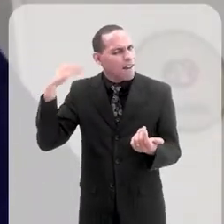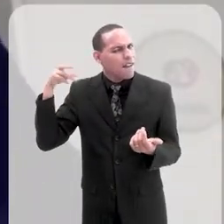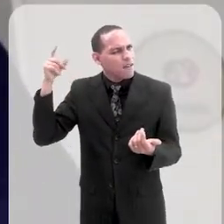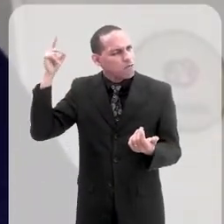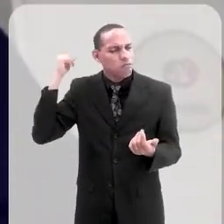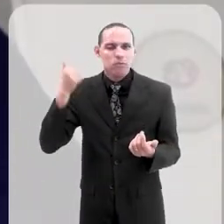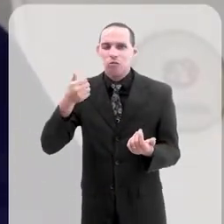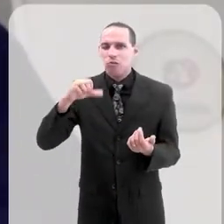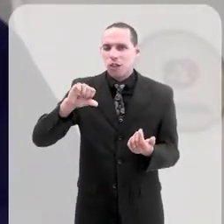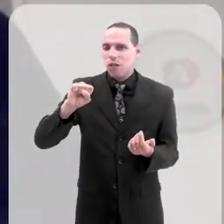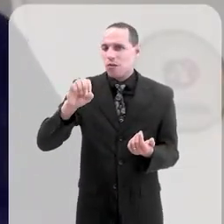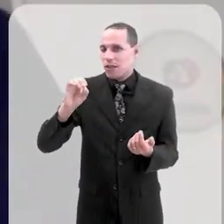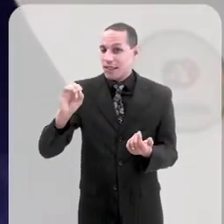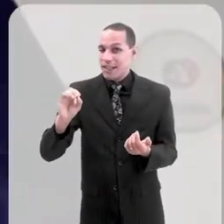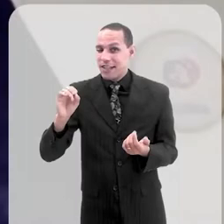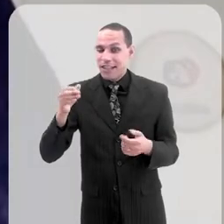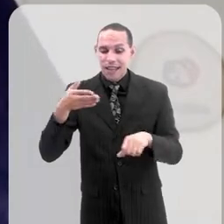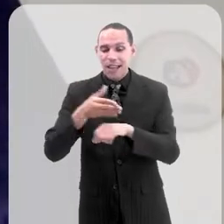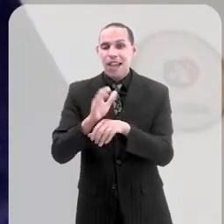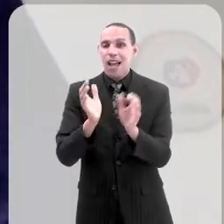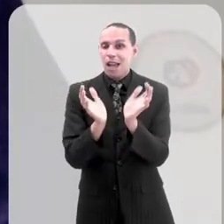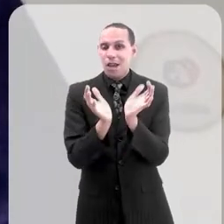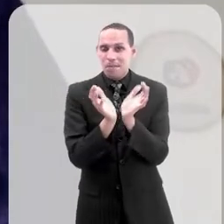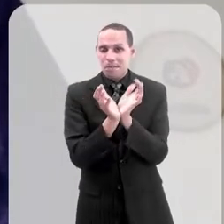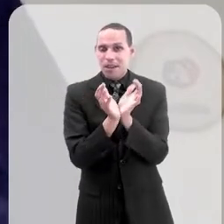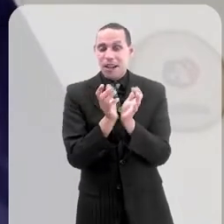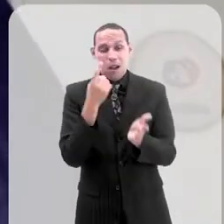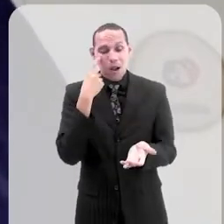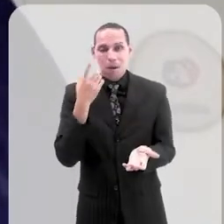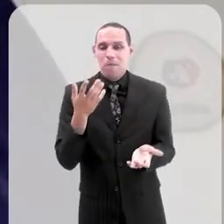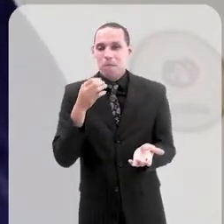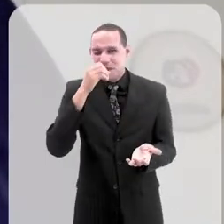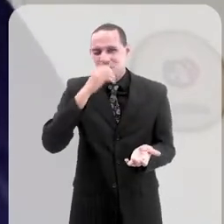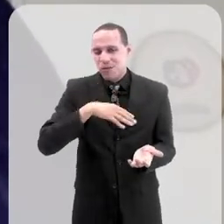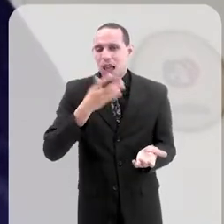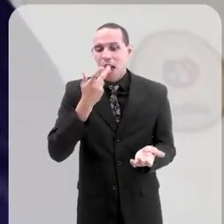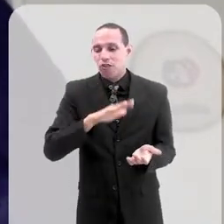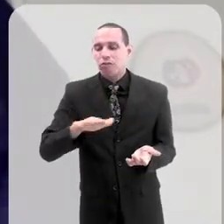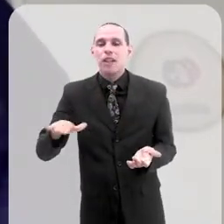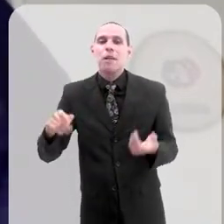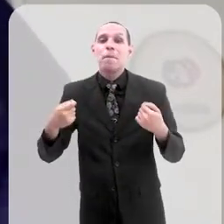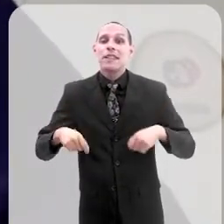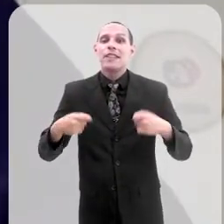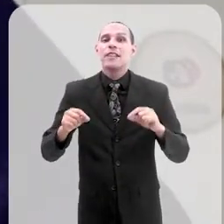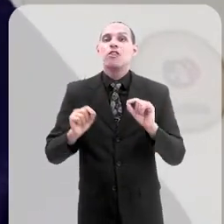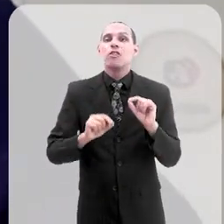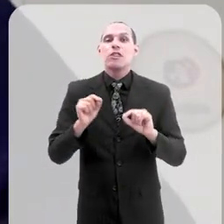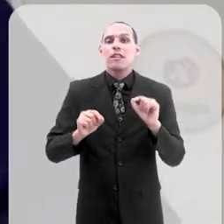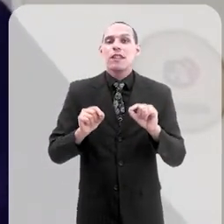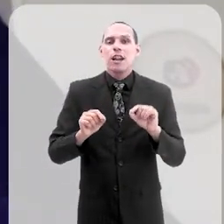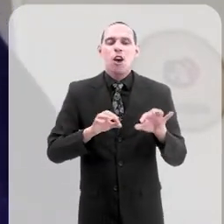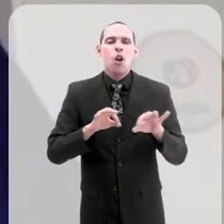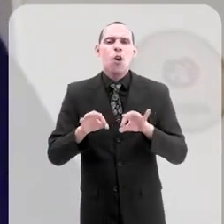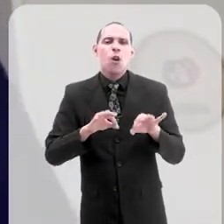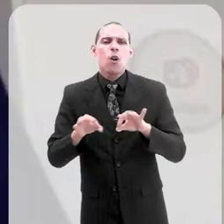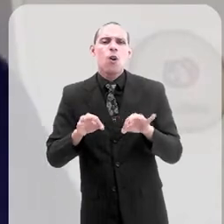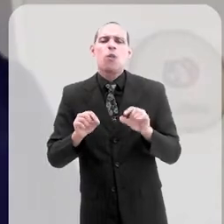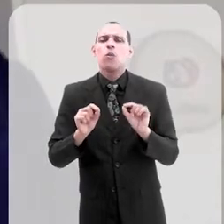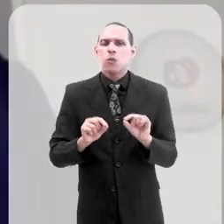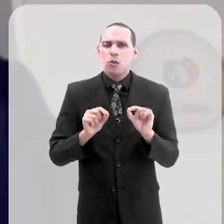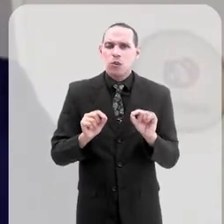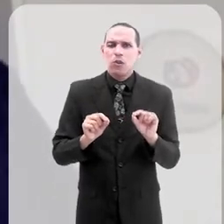década de 80, para entrar na PAE, olha que absurdo, a criança tinha que ter controle de esfíncter. Você imagina, se ele já